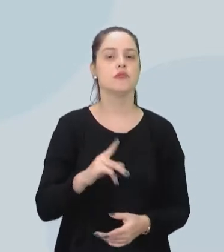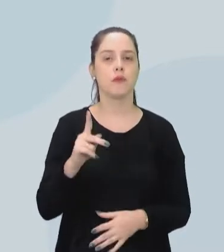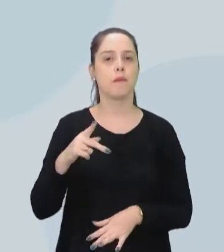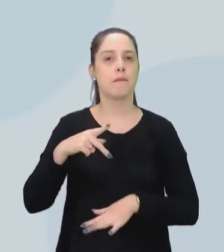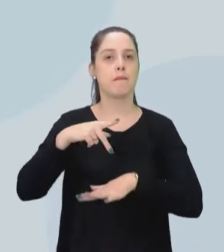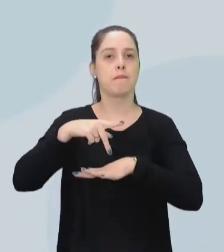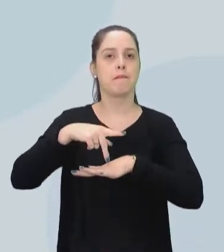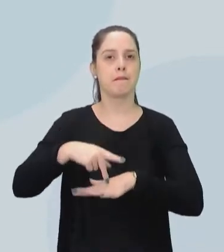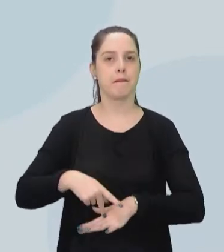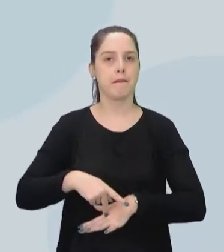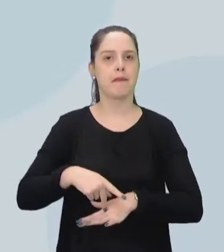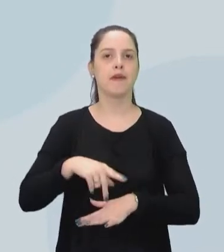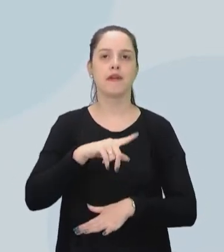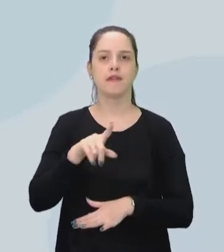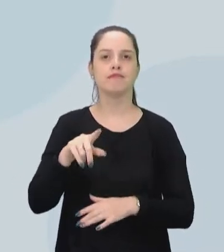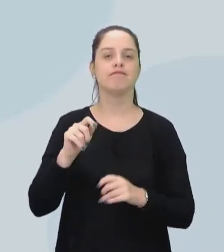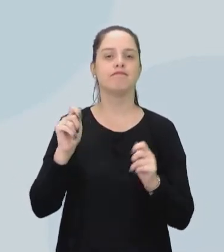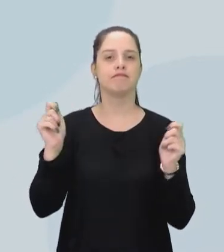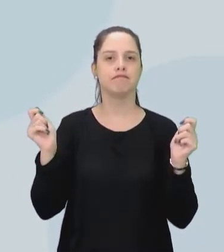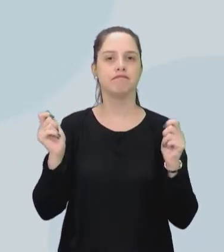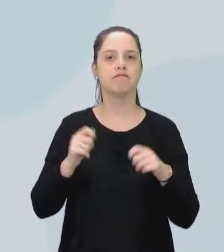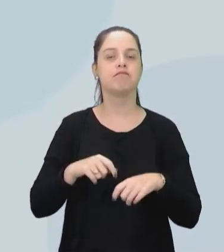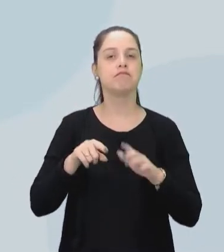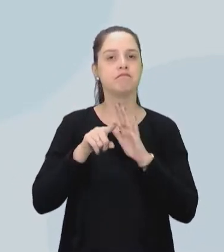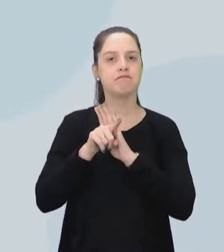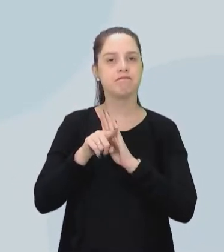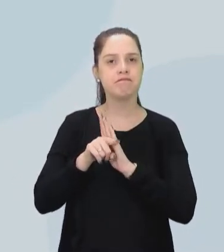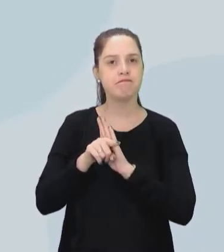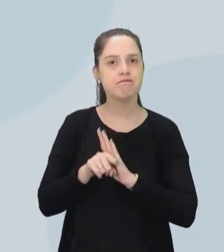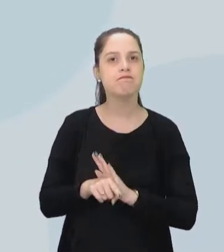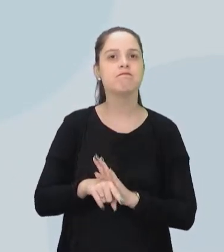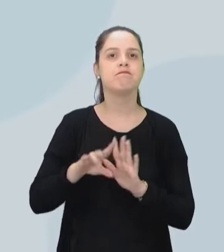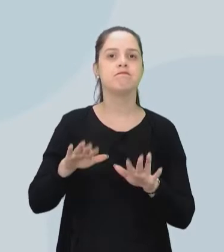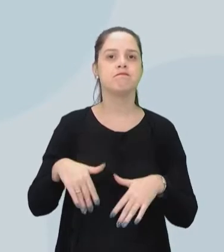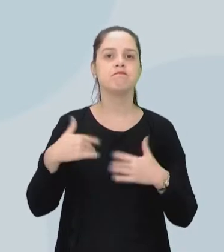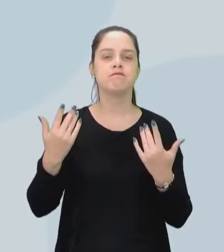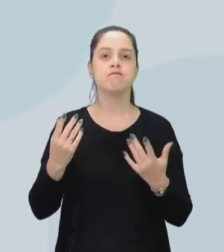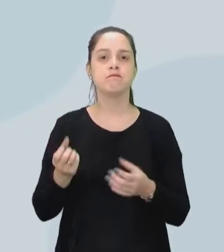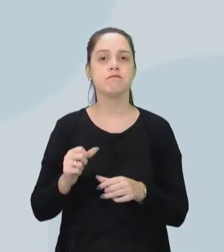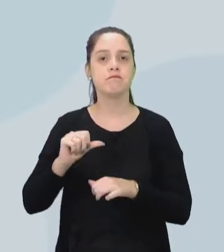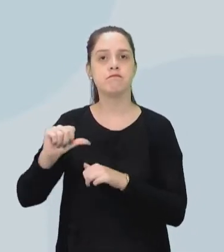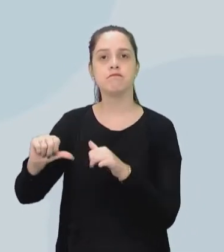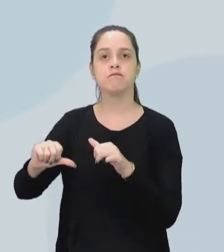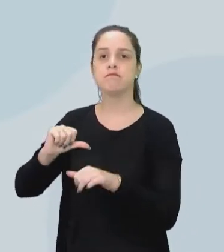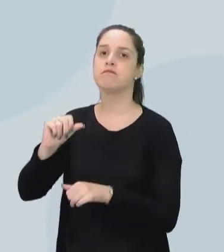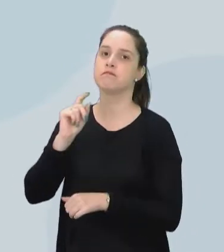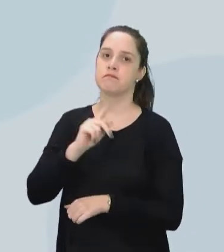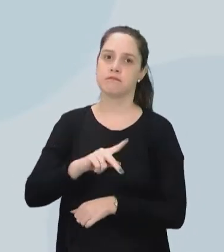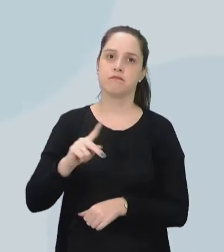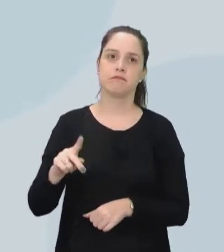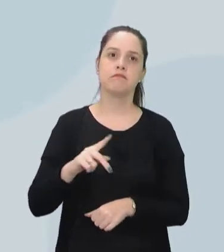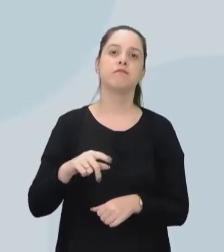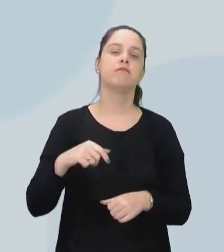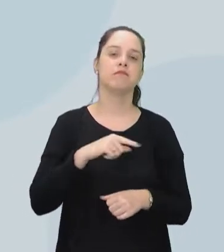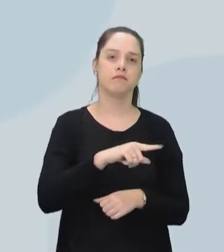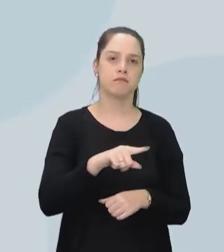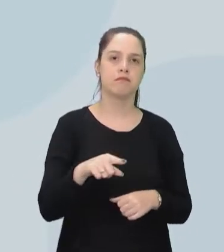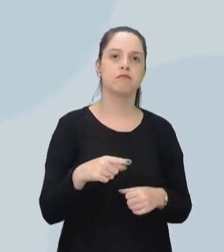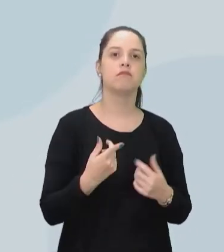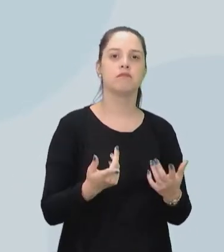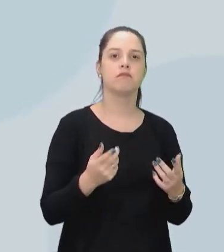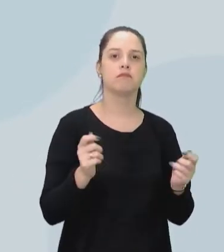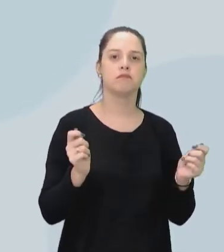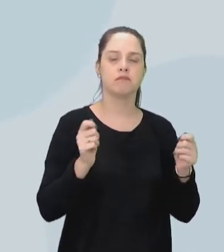protagonistas. Eles é que pesquisam, buscam as informações e o professor ele fica ali só